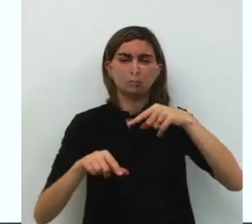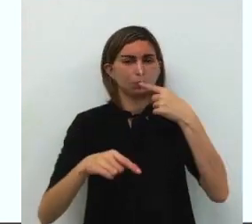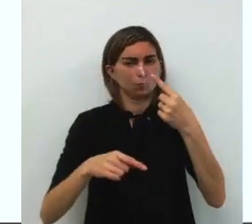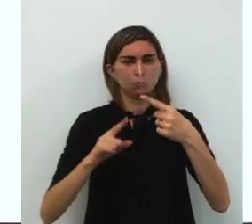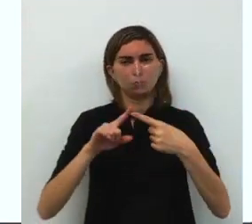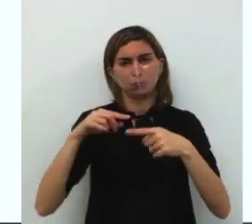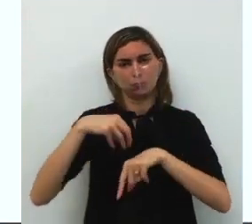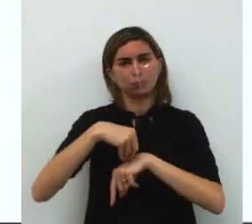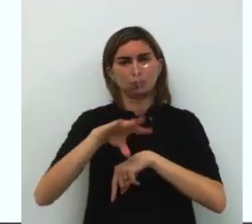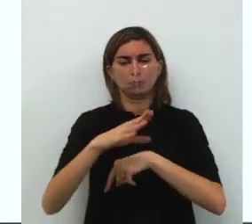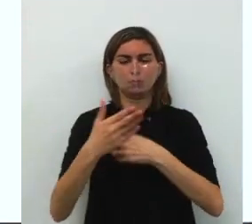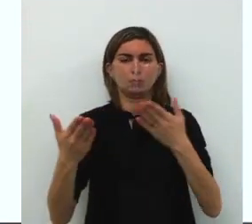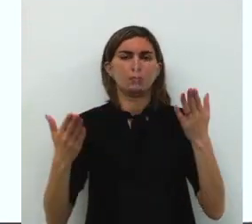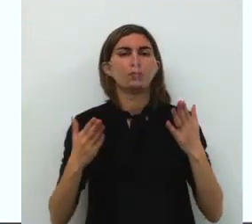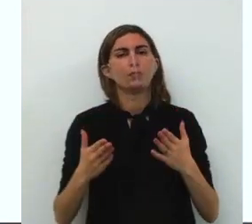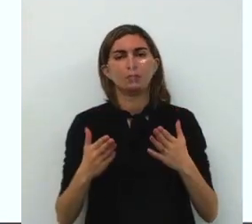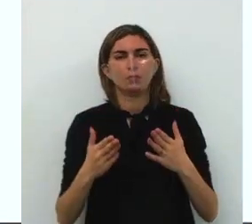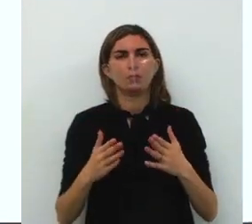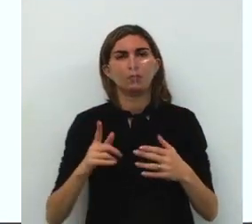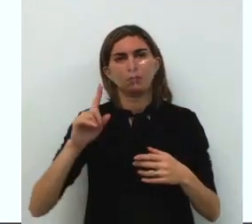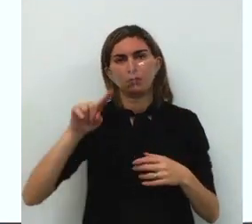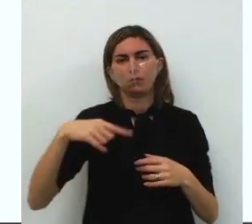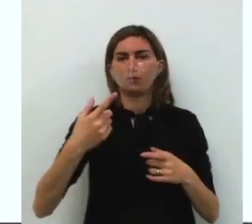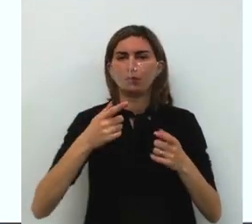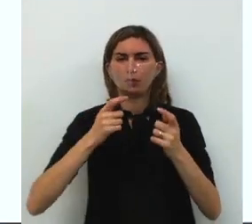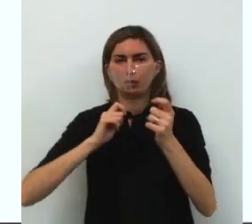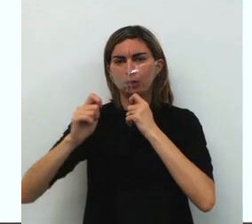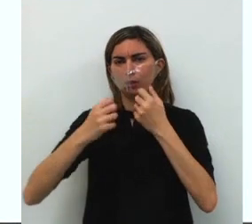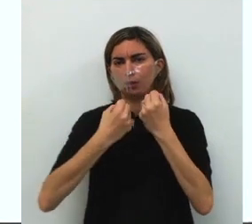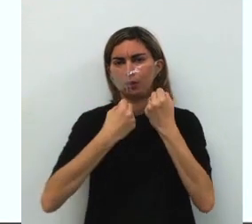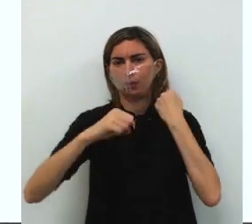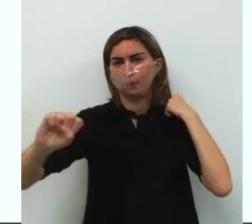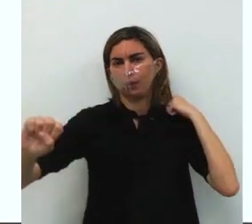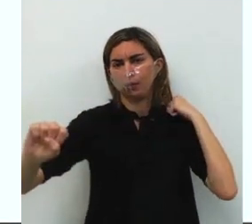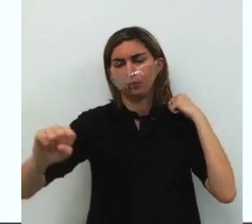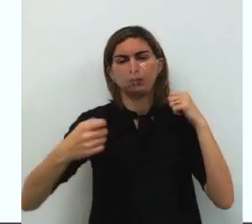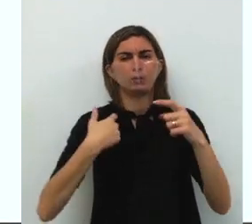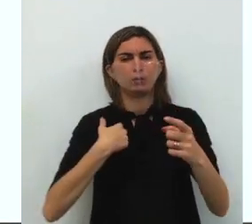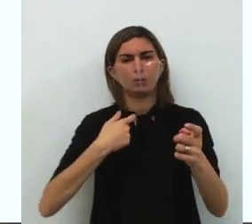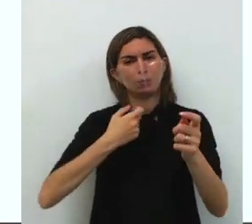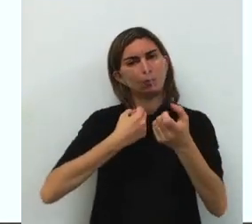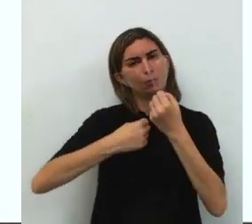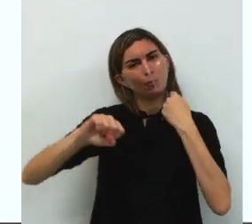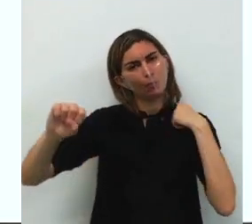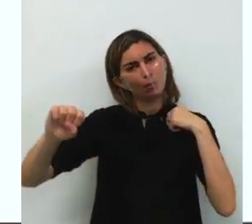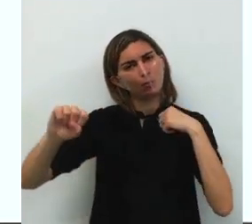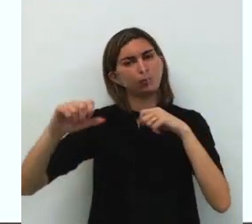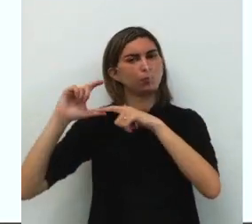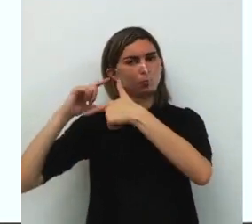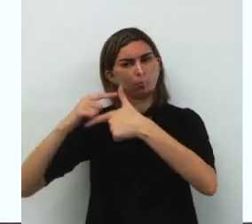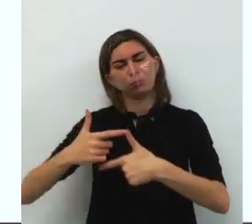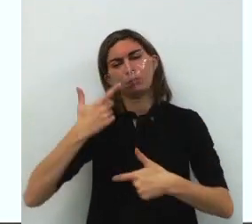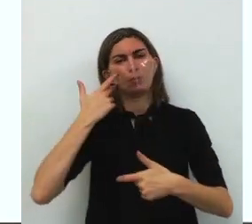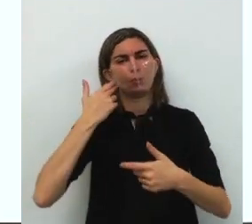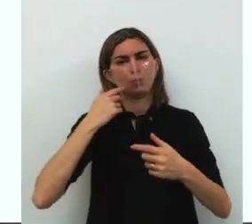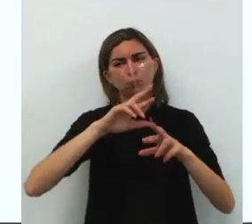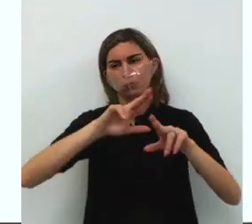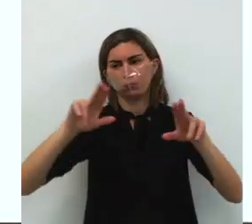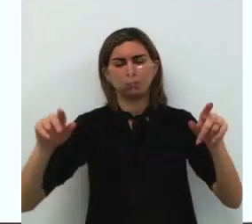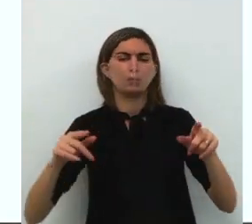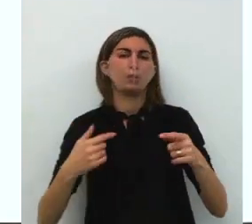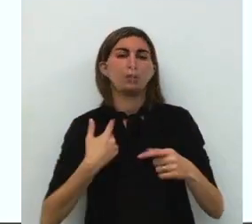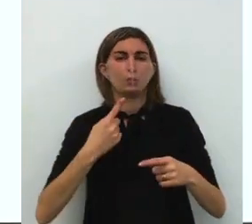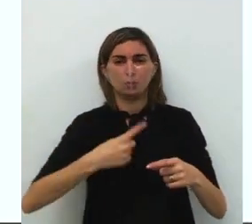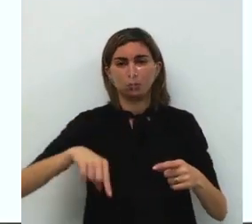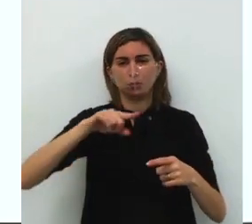um deles nós vamos abordar posteriormente, que vai ser o debate, que tem o debate tradicional e o debate regrado,